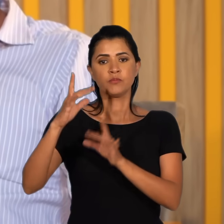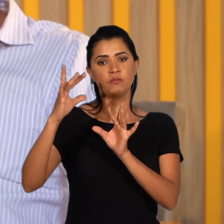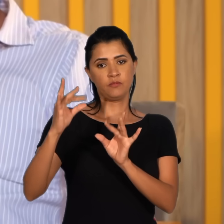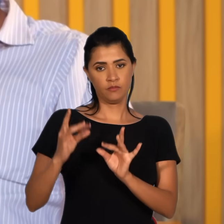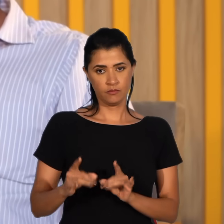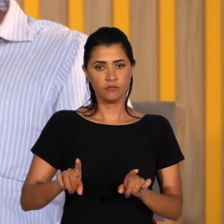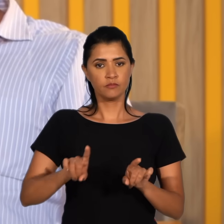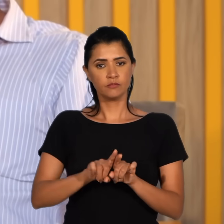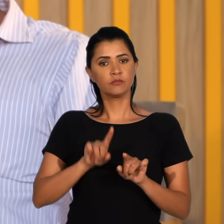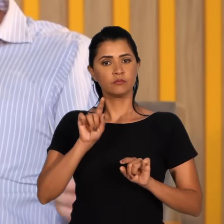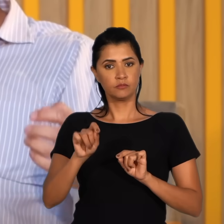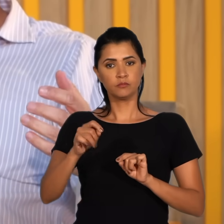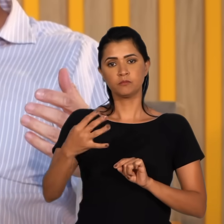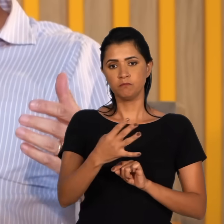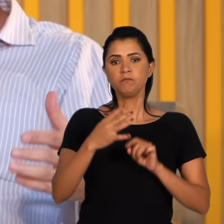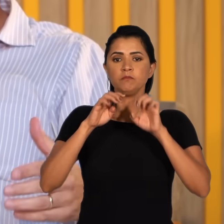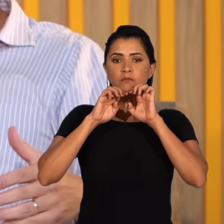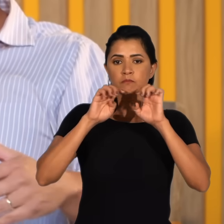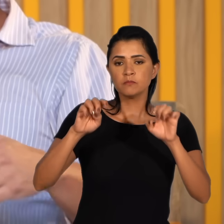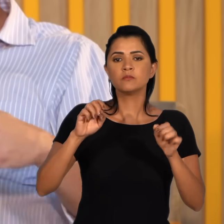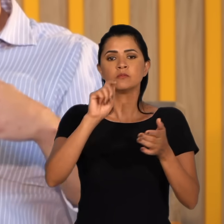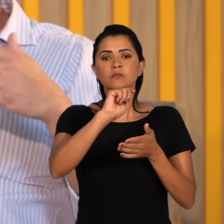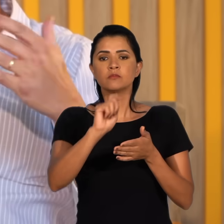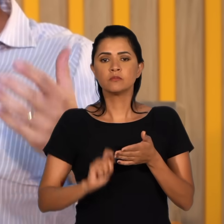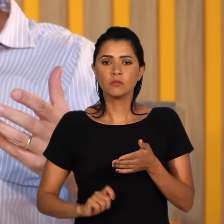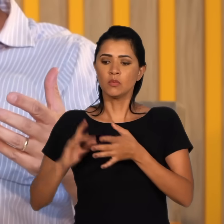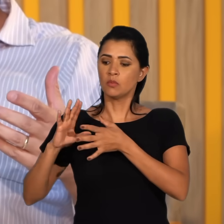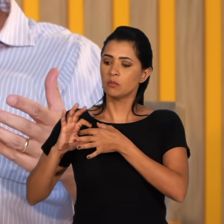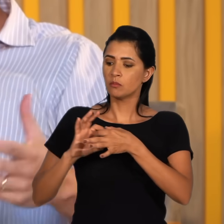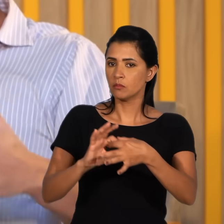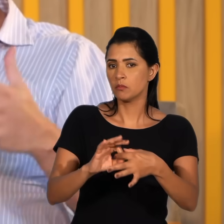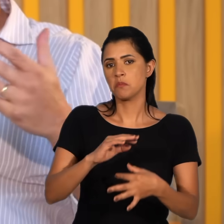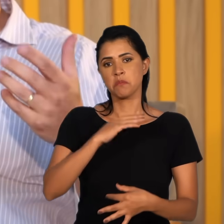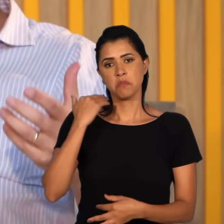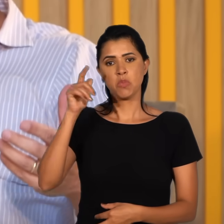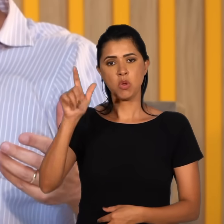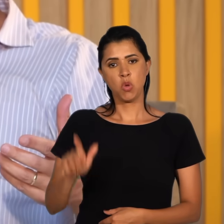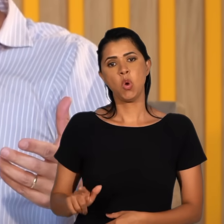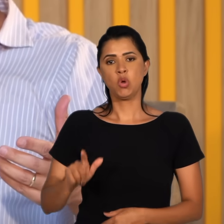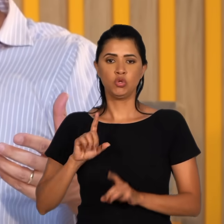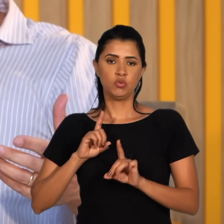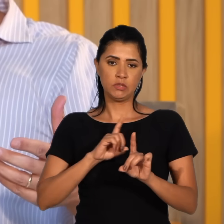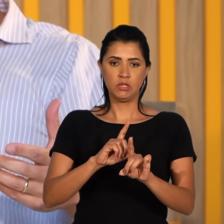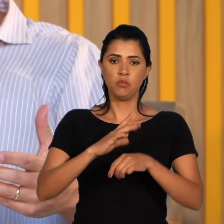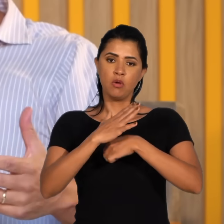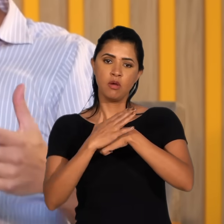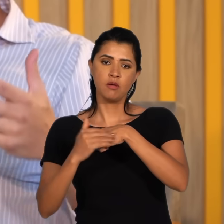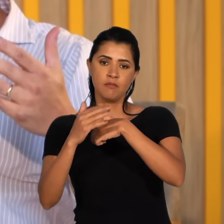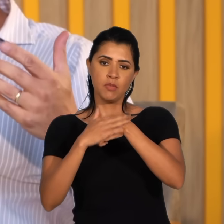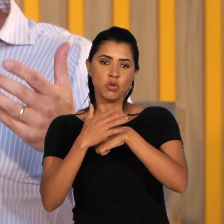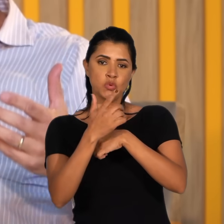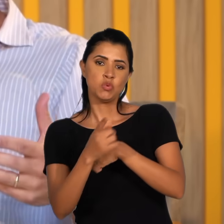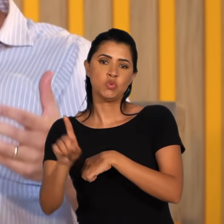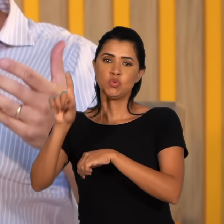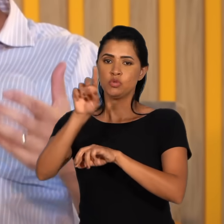outro detalhe interessante é que o quarto evangelho ele foi escrito no contexto da Morte iminente do do discípulo Amado o